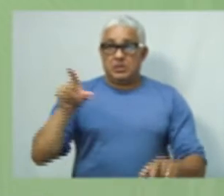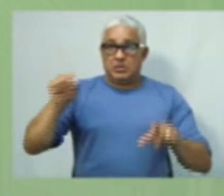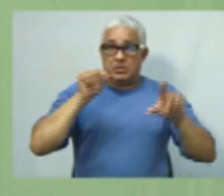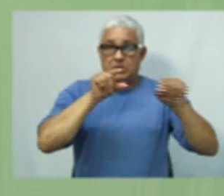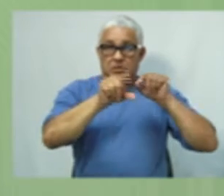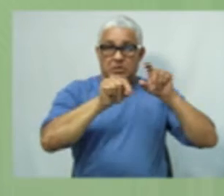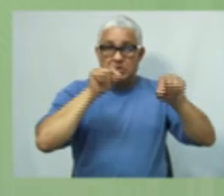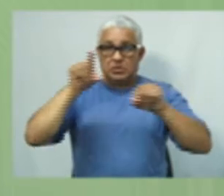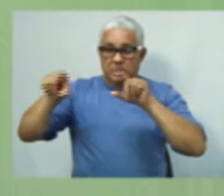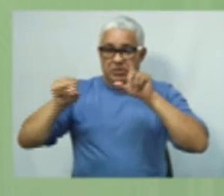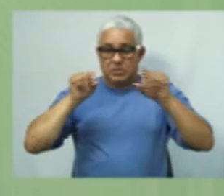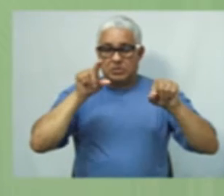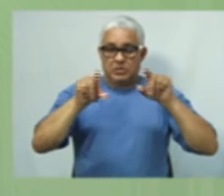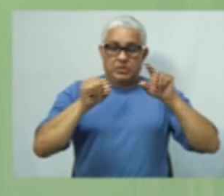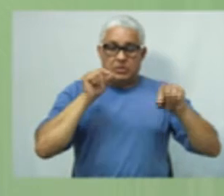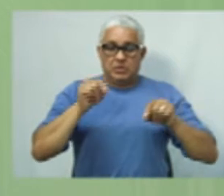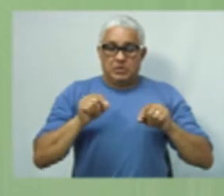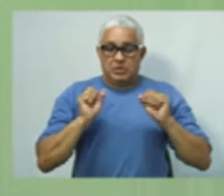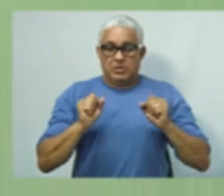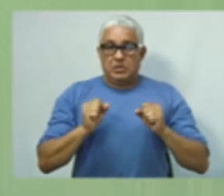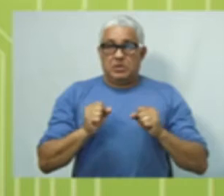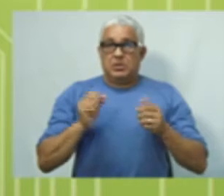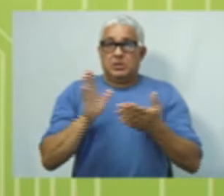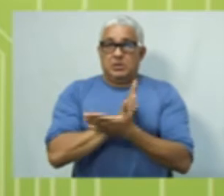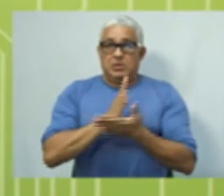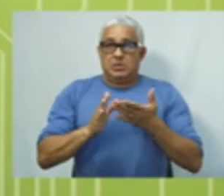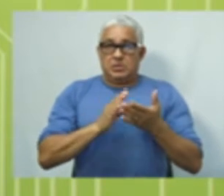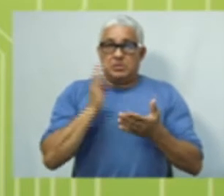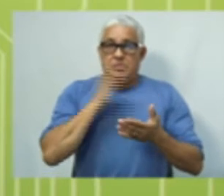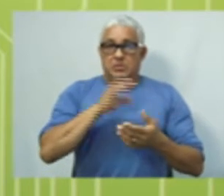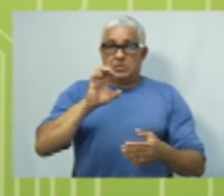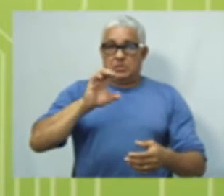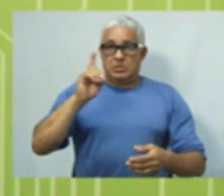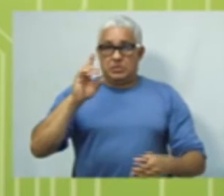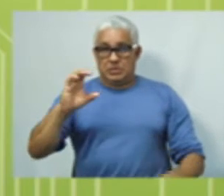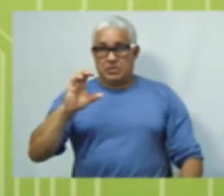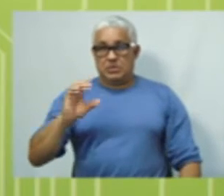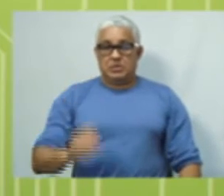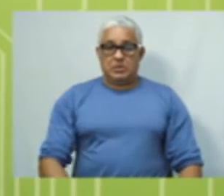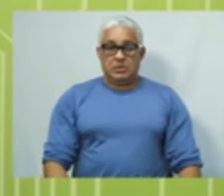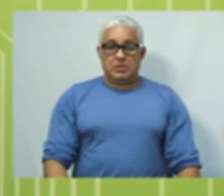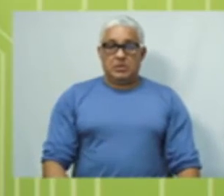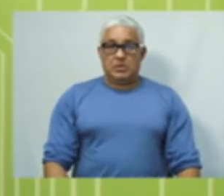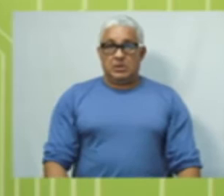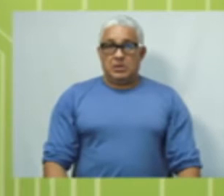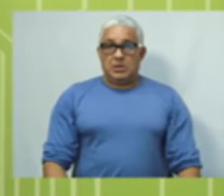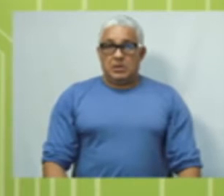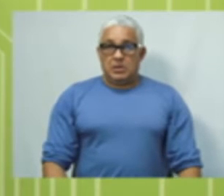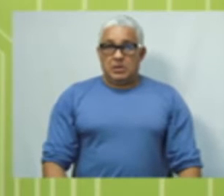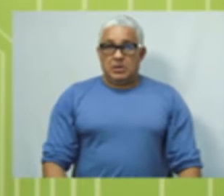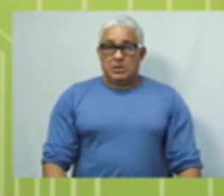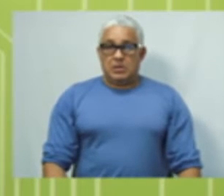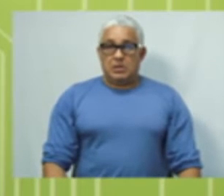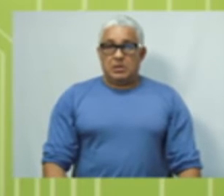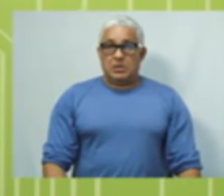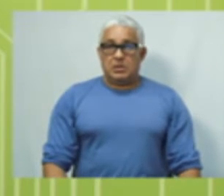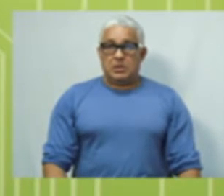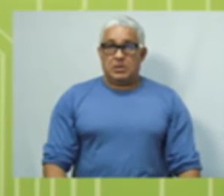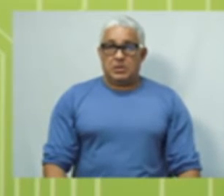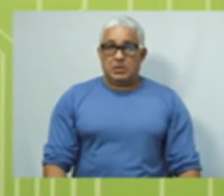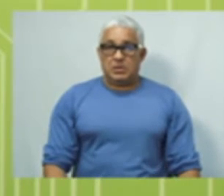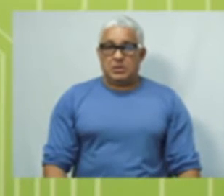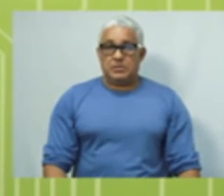opções. Uma delas, nós temos de curto prazo, que é o CDC, né, o crédito ali direto ao consumidor,